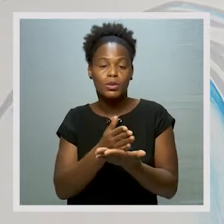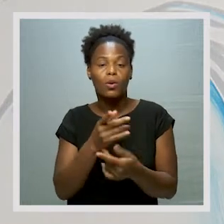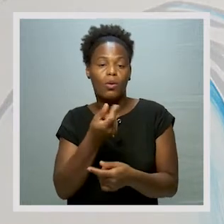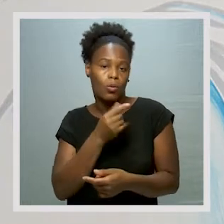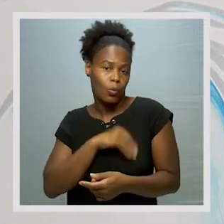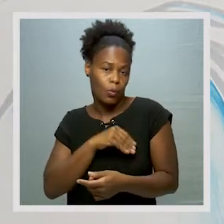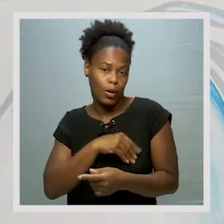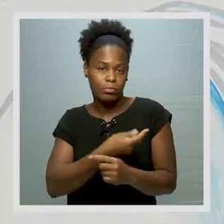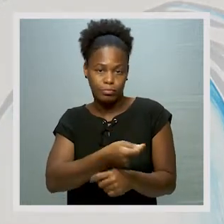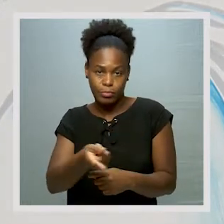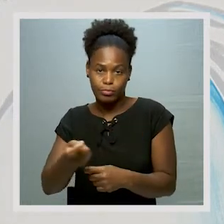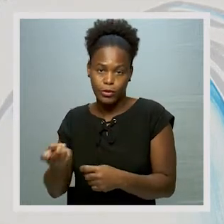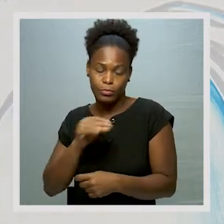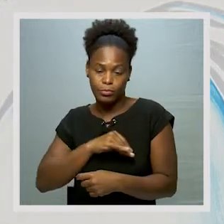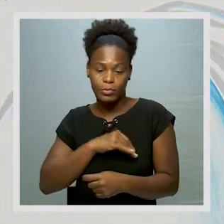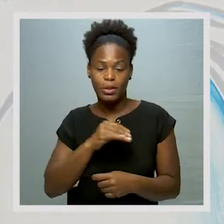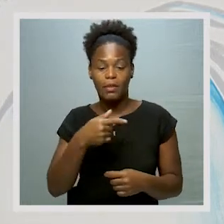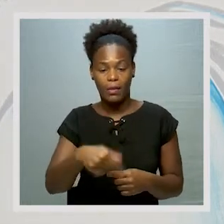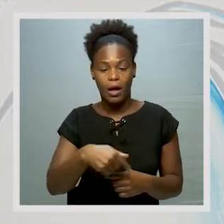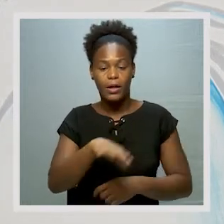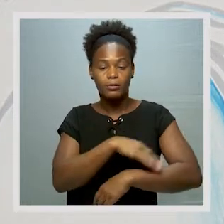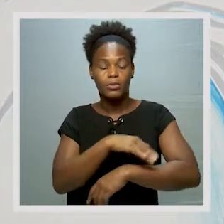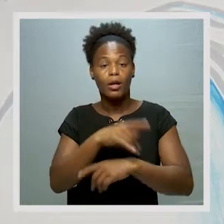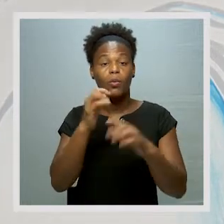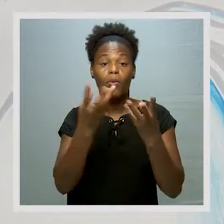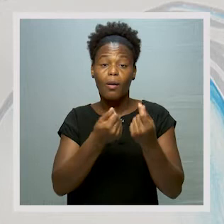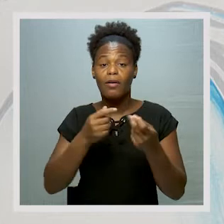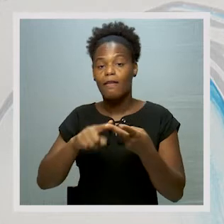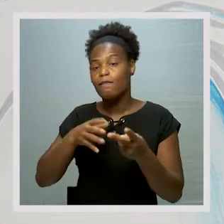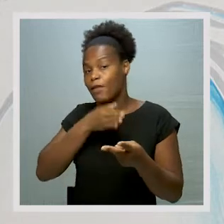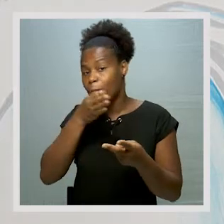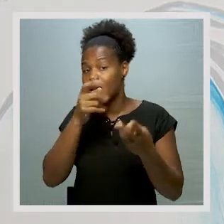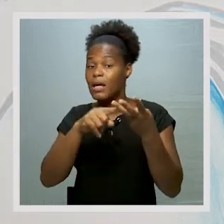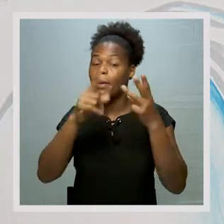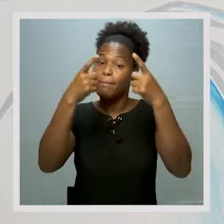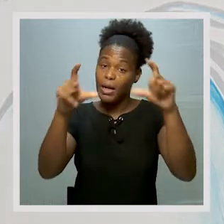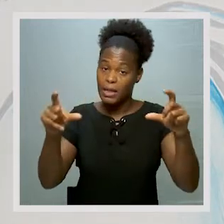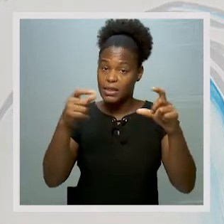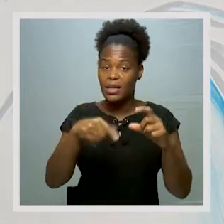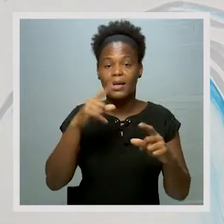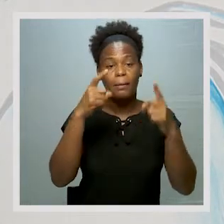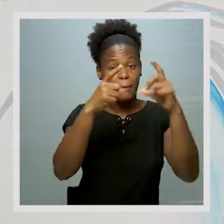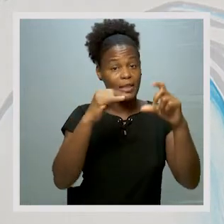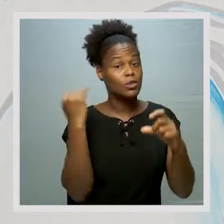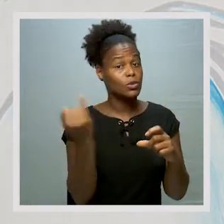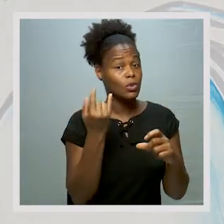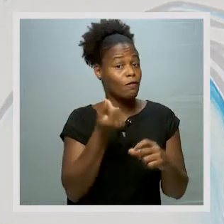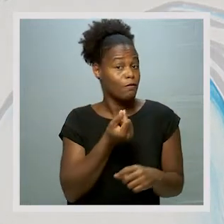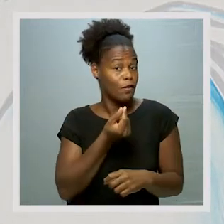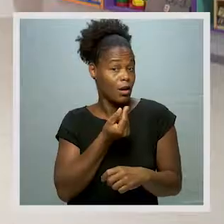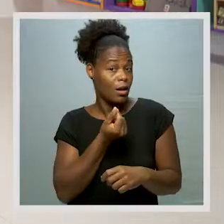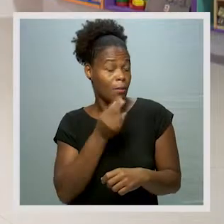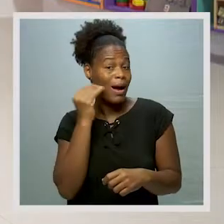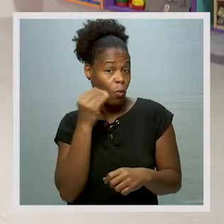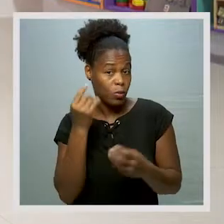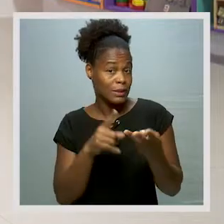rendimento. Nós temos aqui os agentes econômicos, as famílias e as empresas. Aqui as empresas são as instituições financeiras